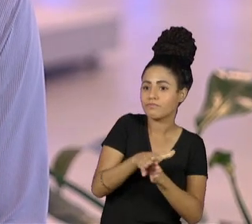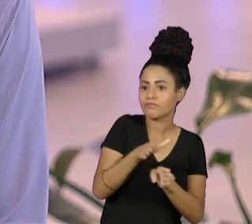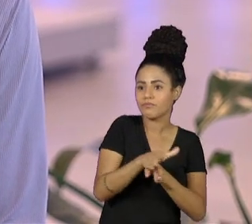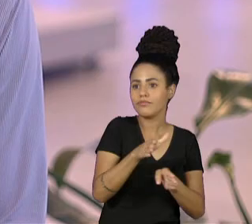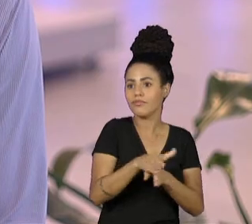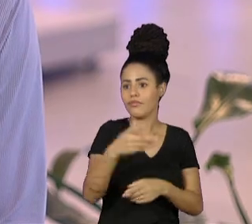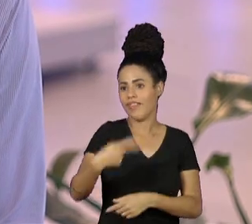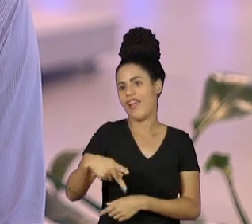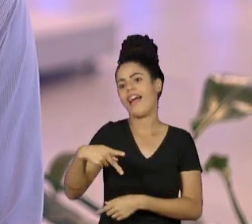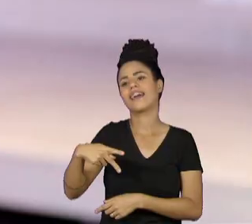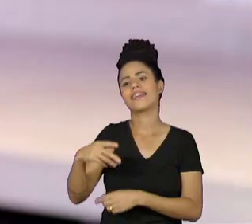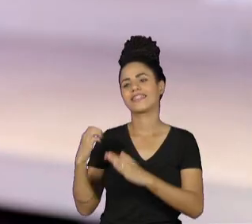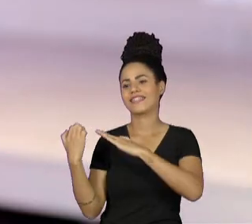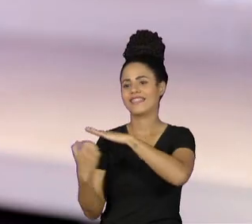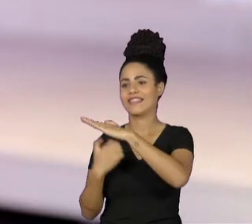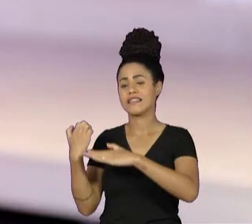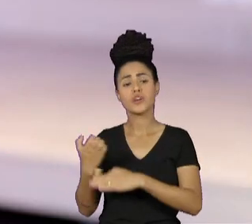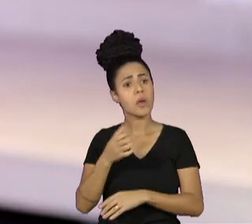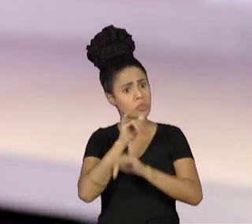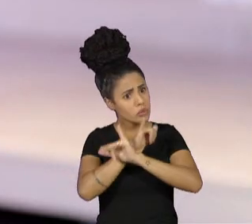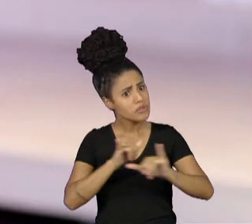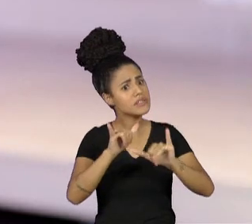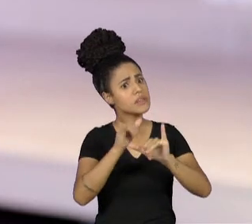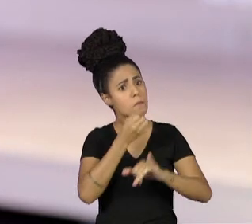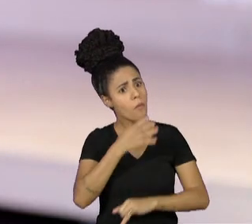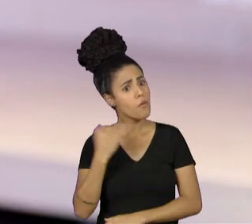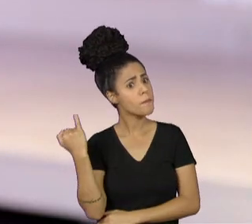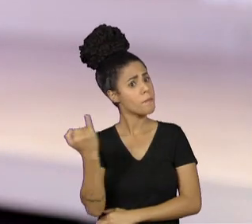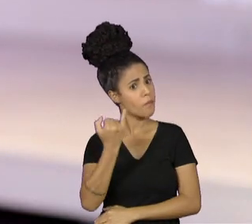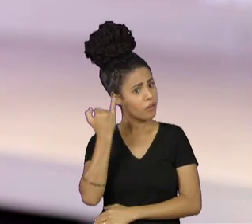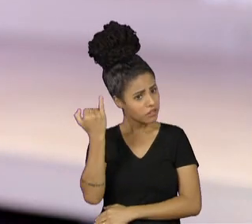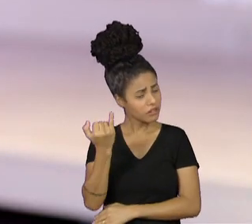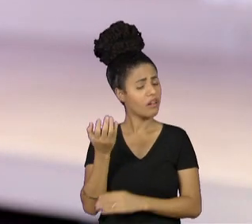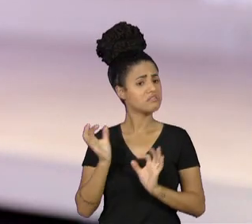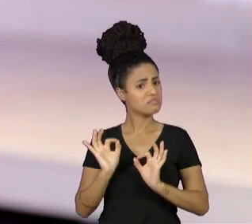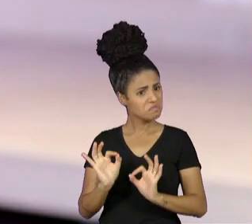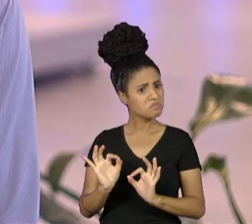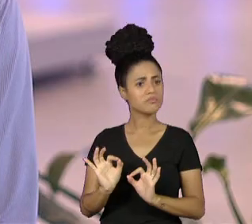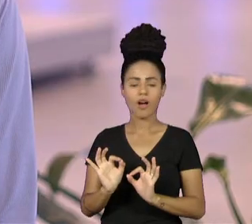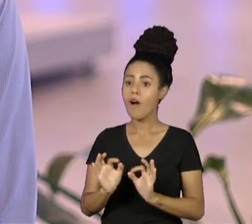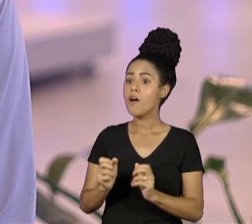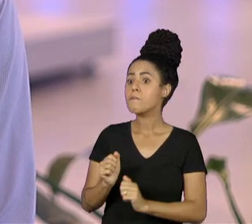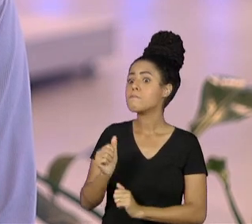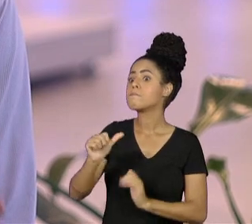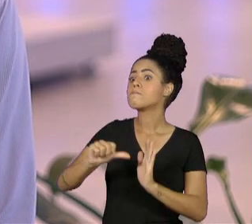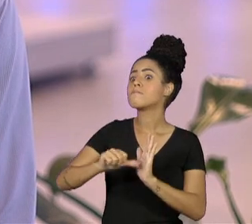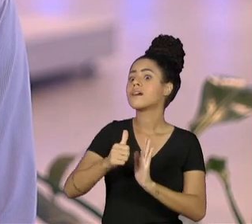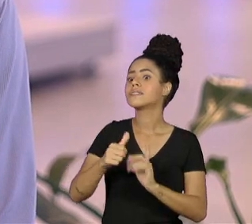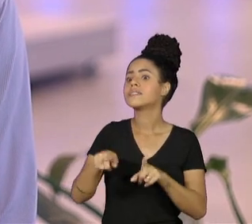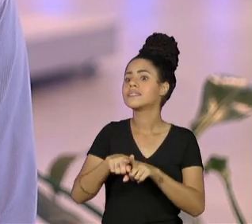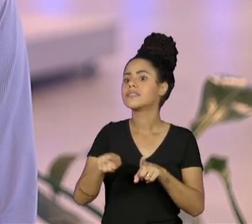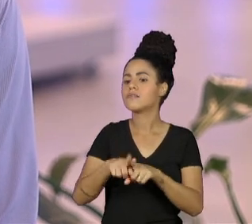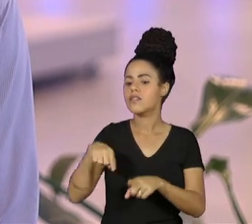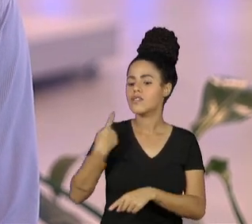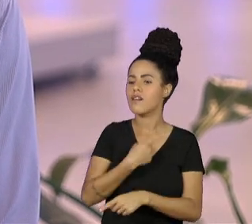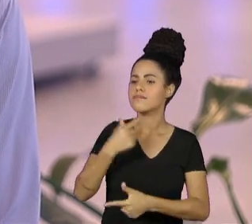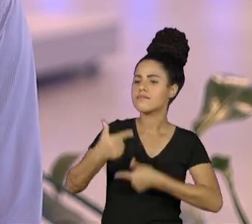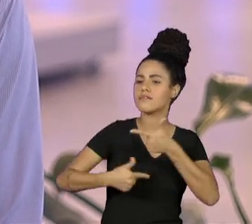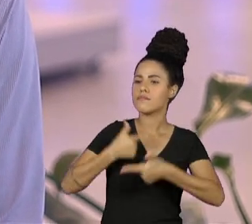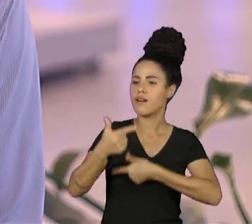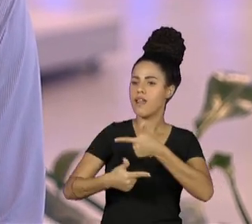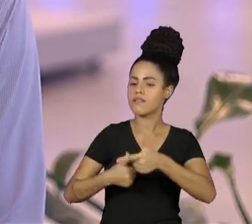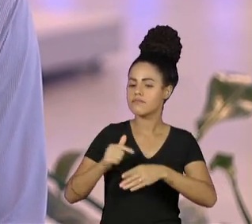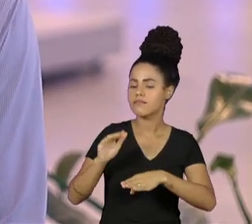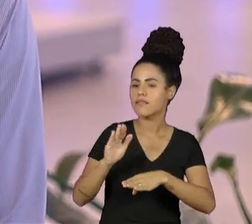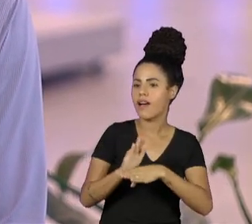Que maravilha, que notícia importantíssima e auspiciosa, hein? Auspiciosa. E temos mais um. A gente trabalha na base com os estagiários,